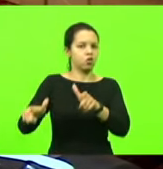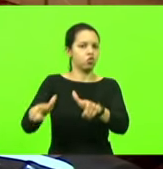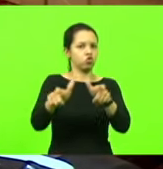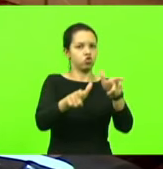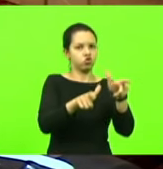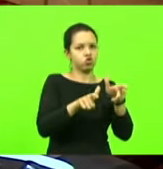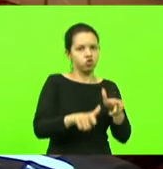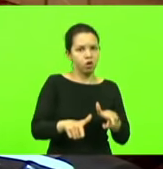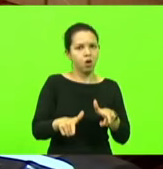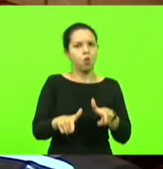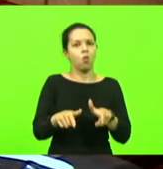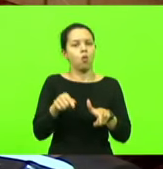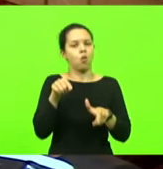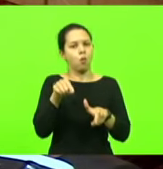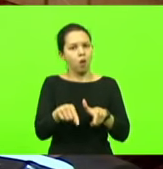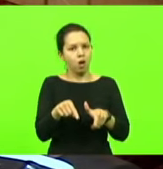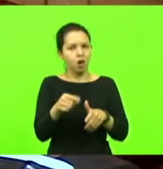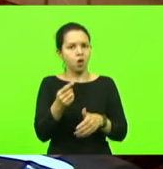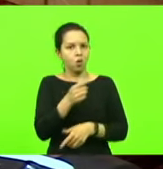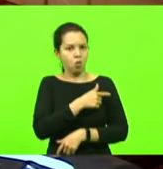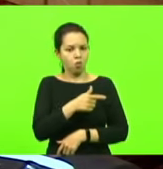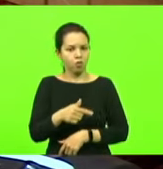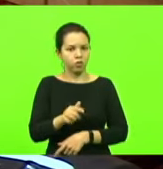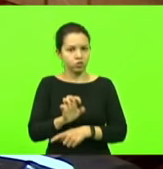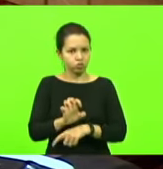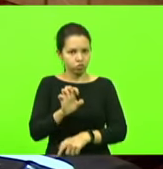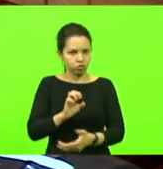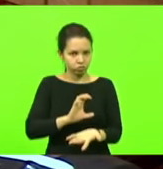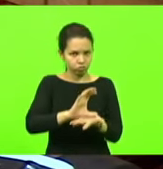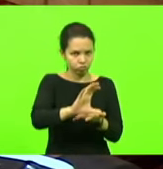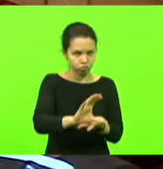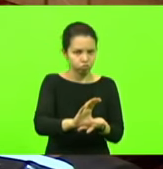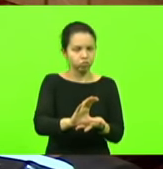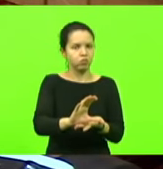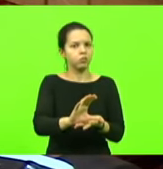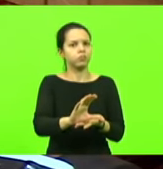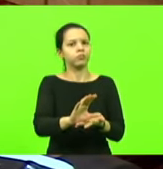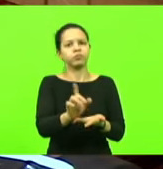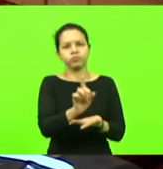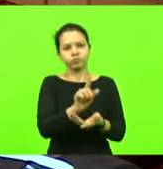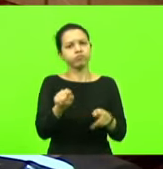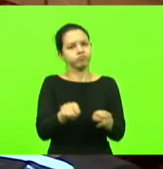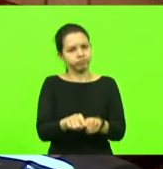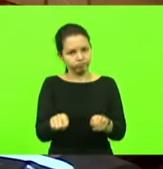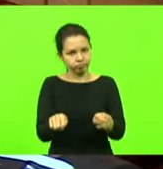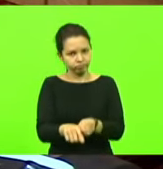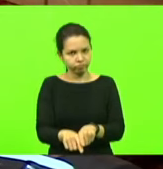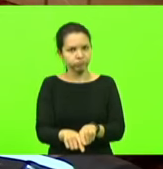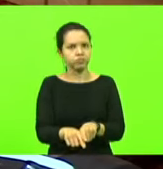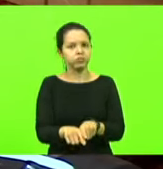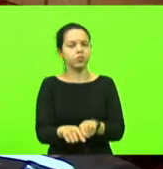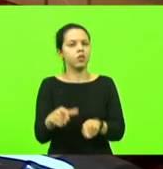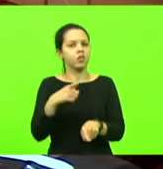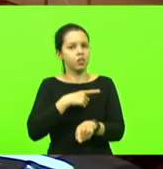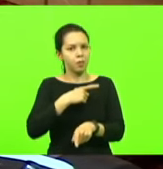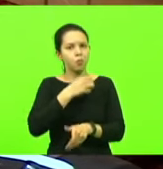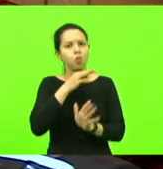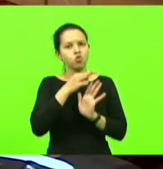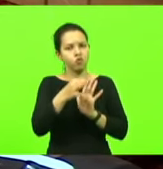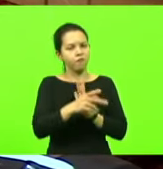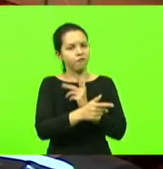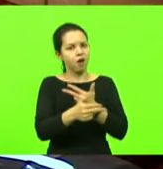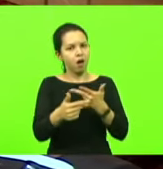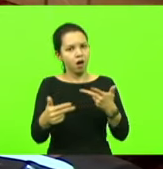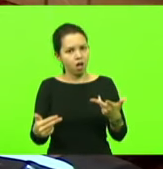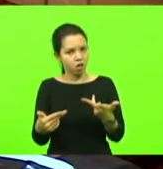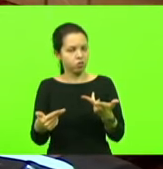está descoberta dos investimentos do Estado também, porque, por razões inúmeras, que não vem aqui ao caso agora,